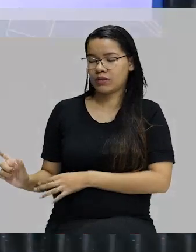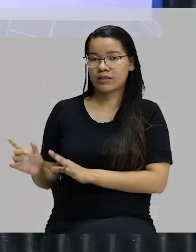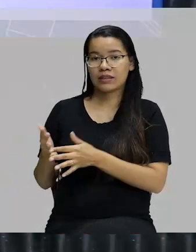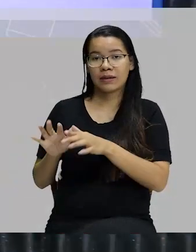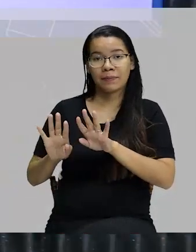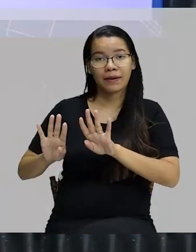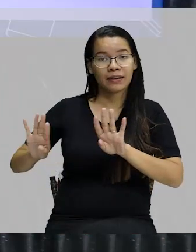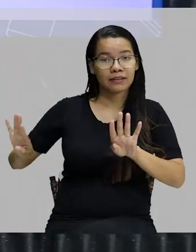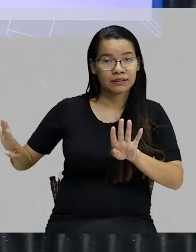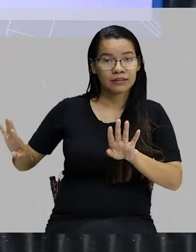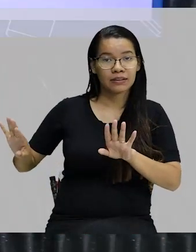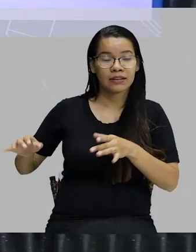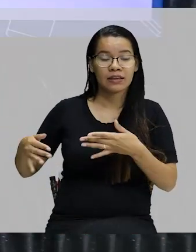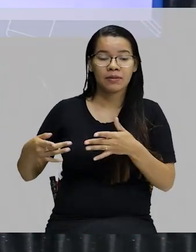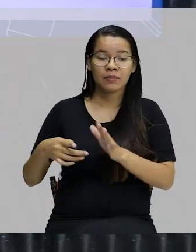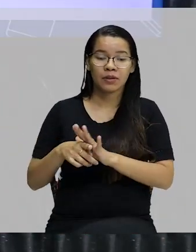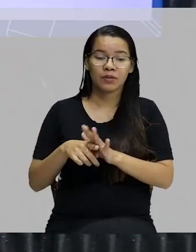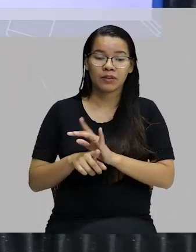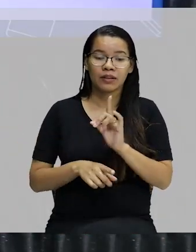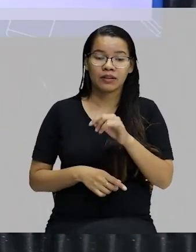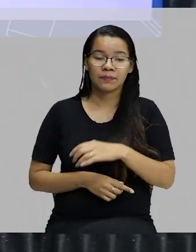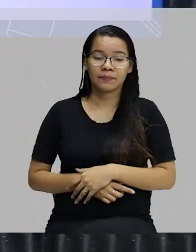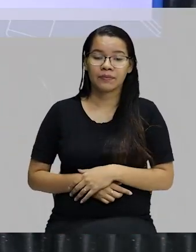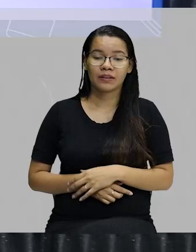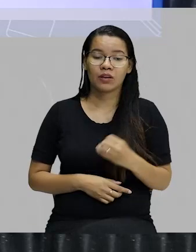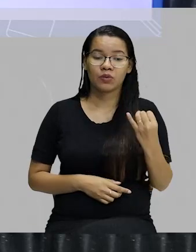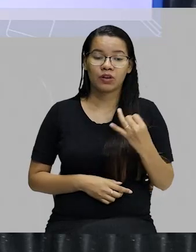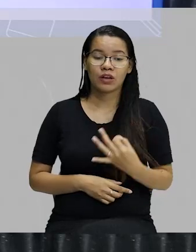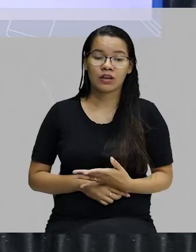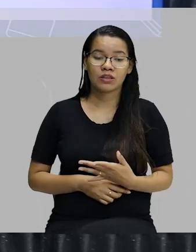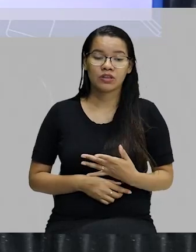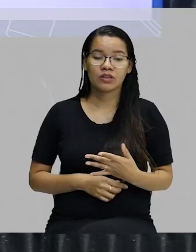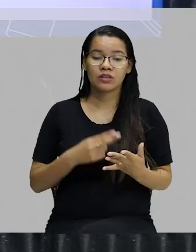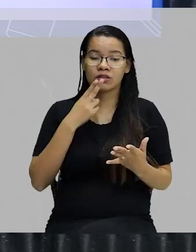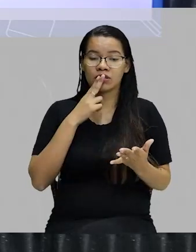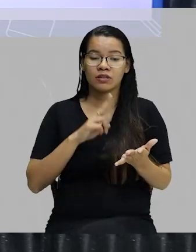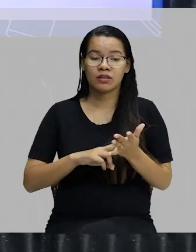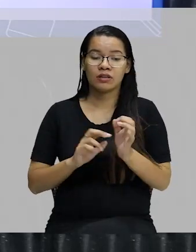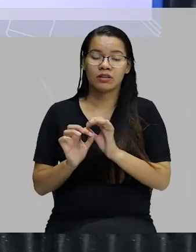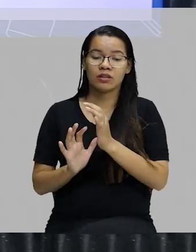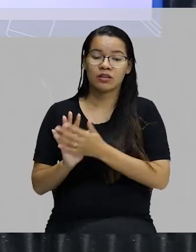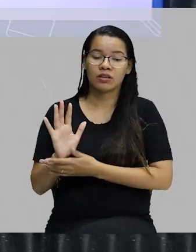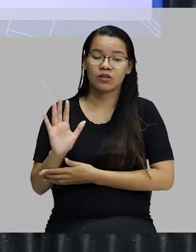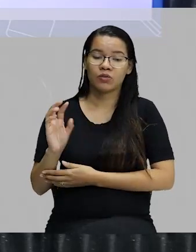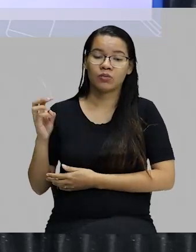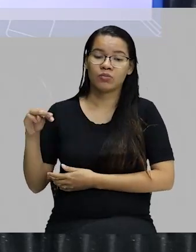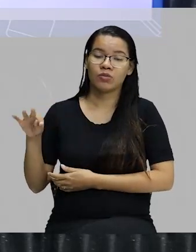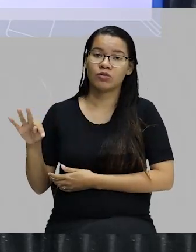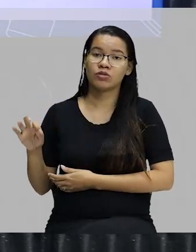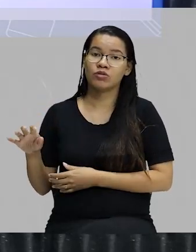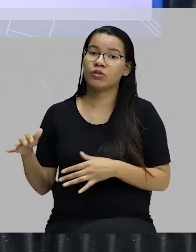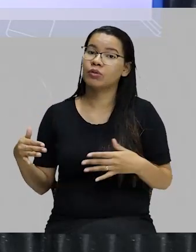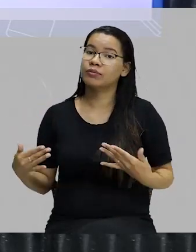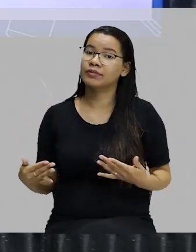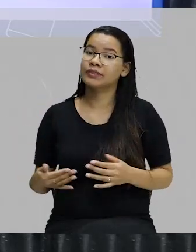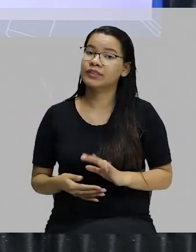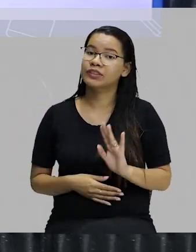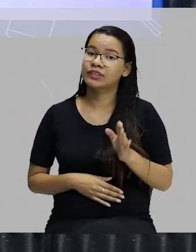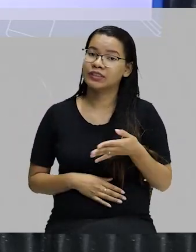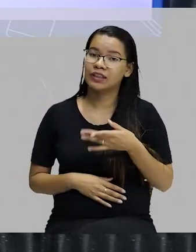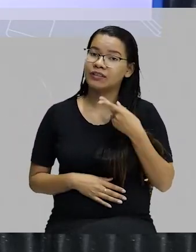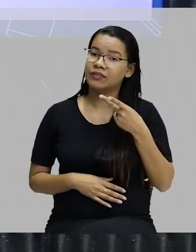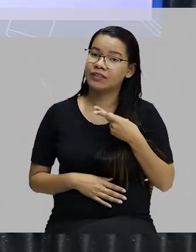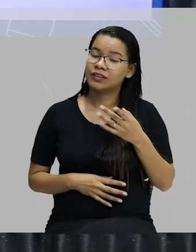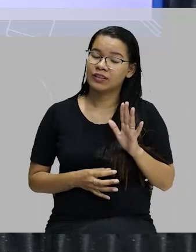a pergunta é, a quantidade de cartas que forma o monte é, bom, ele já te deu a dica que ele te falou o total